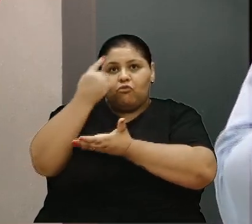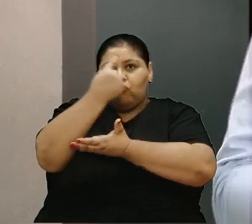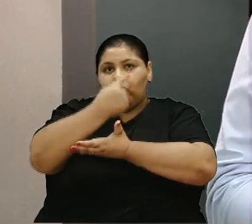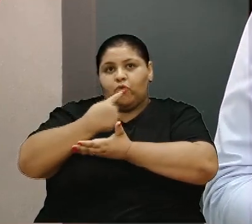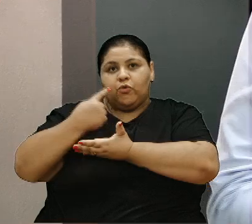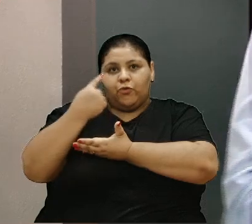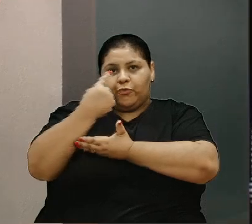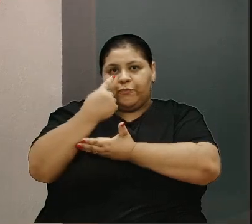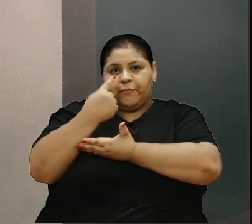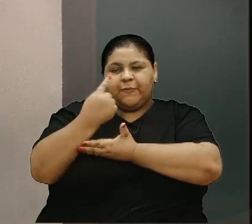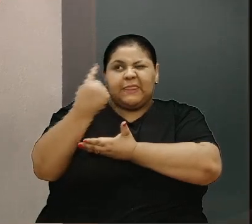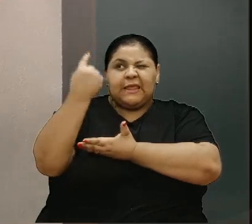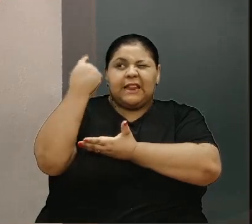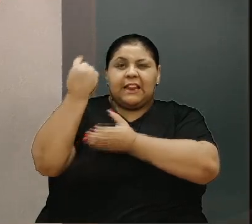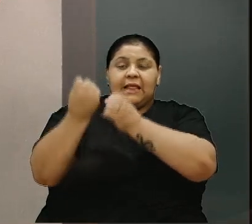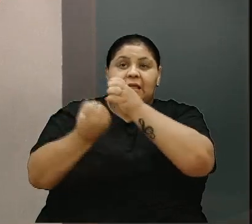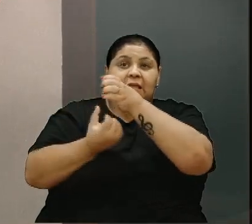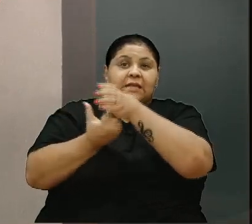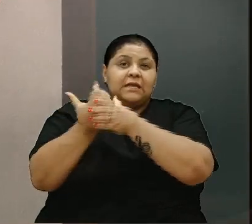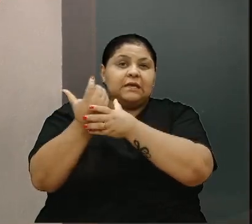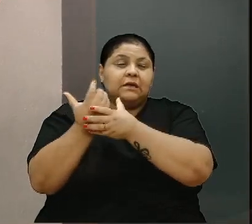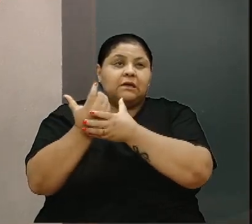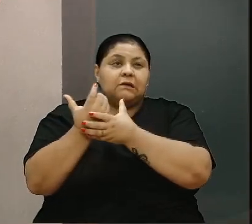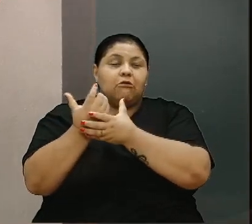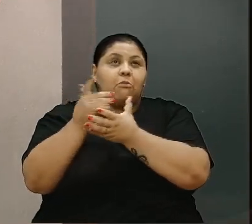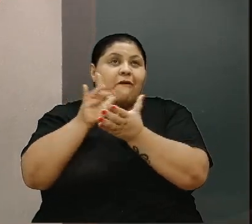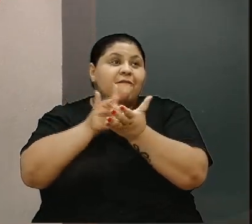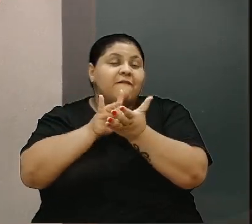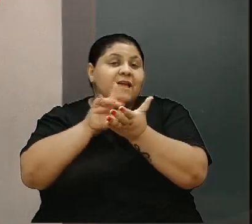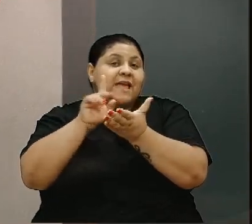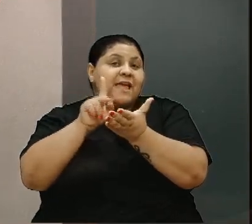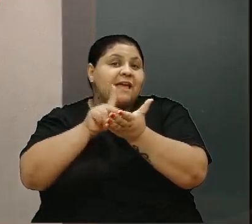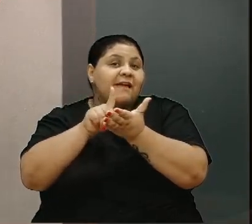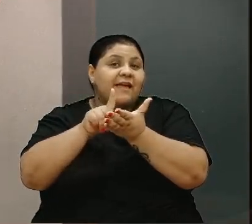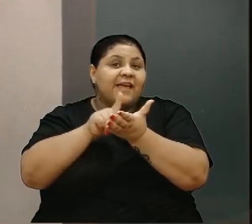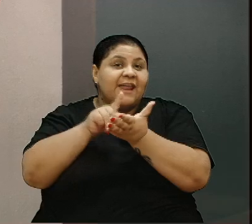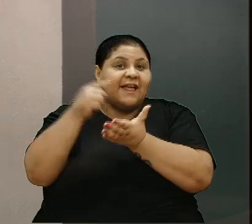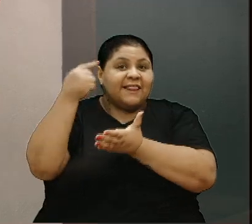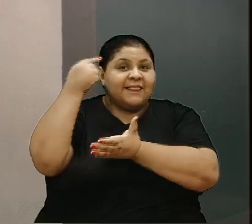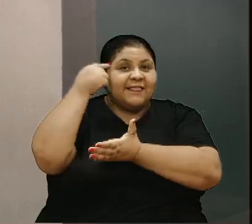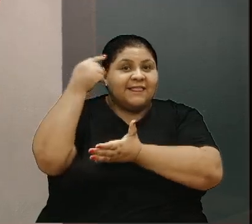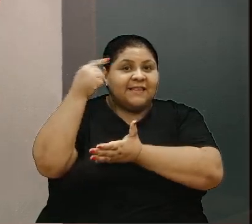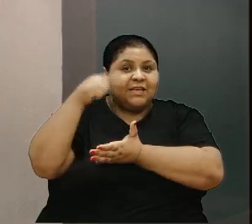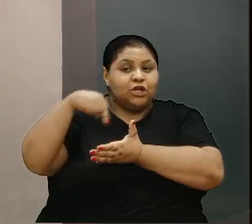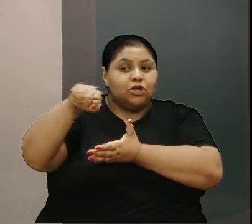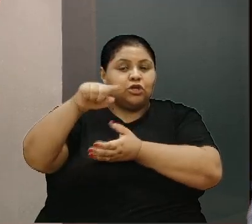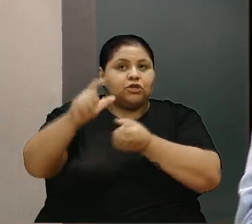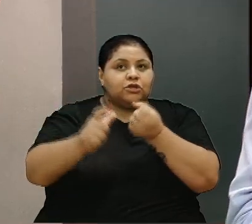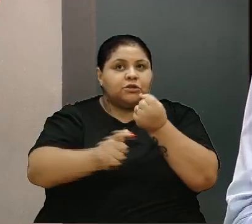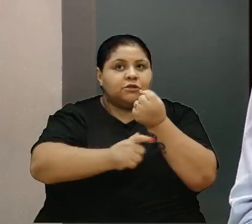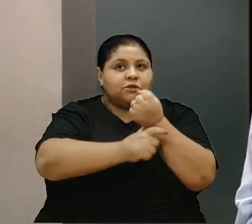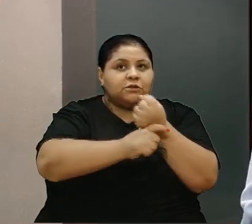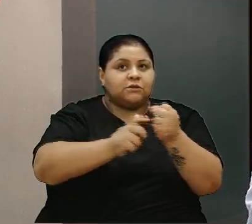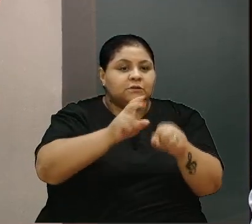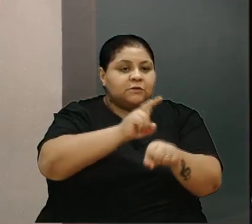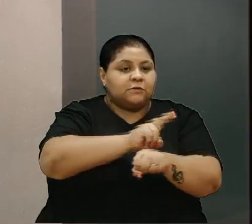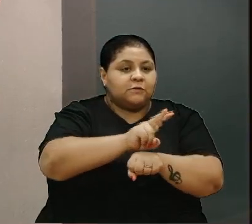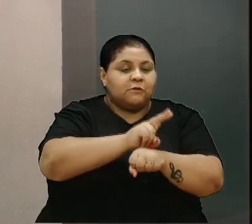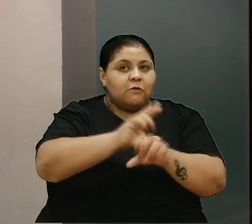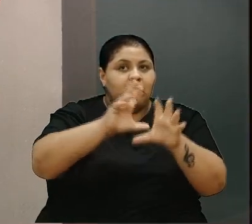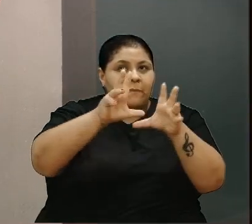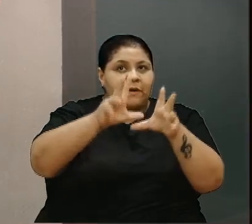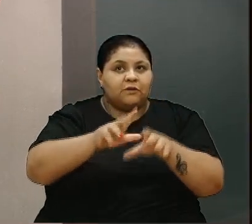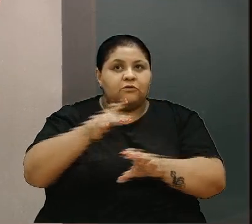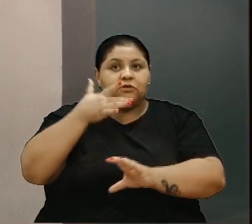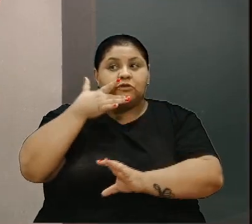Então, à época, se criou uma falsa ideia de que nós garantimos a vaga para todas as crianças